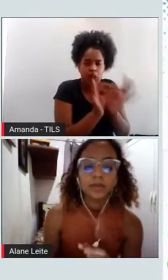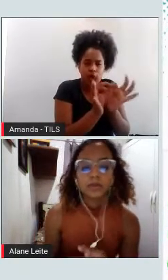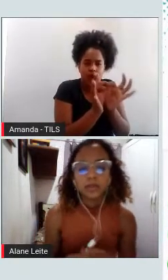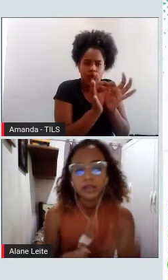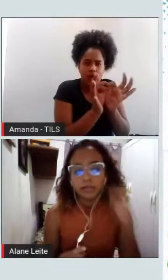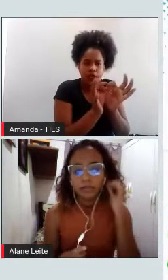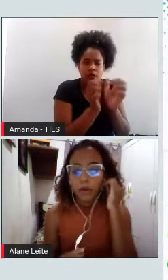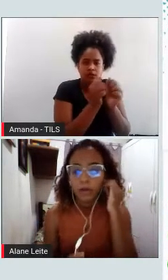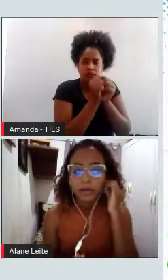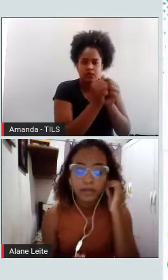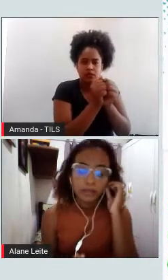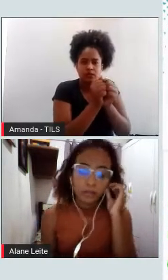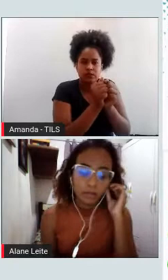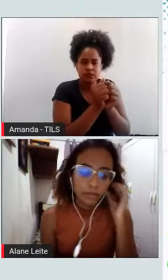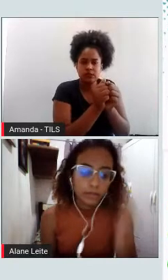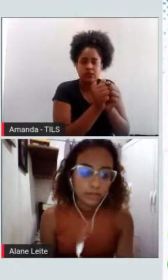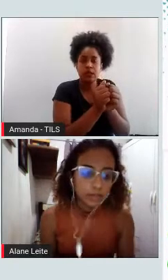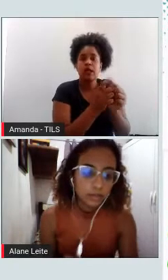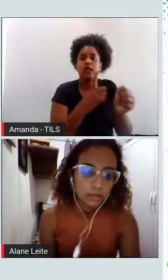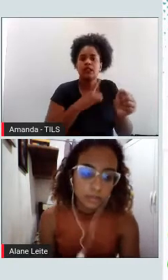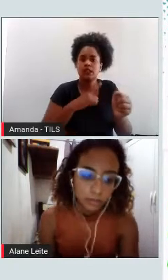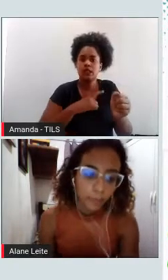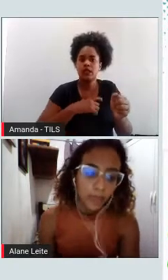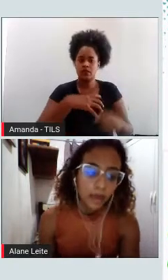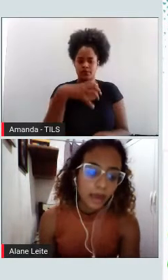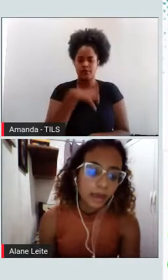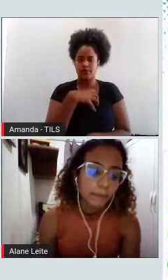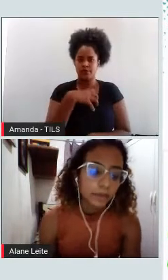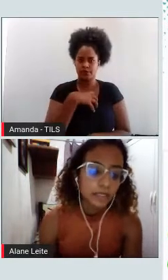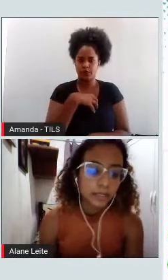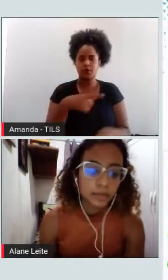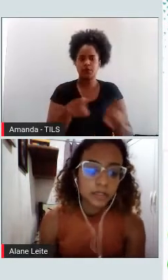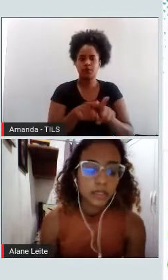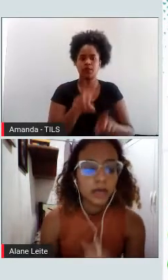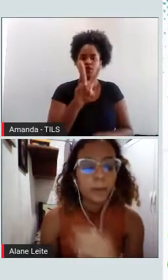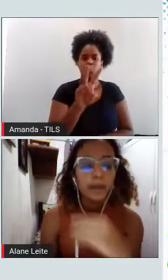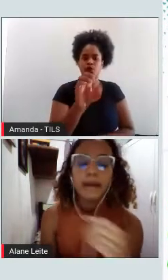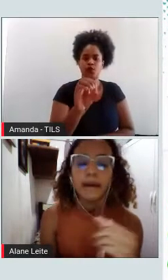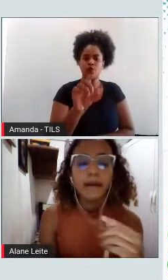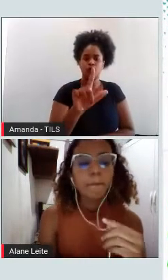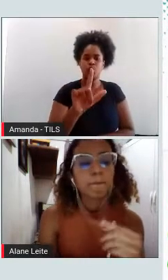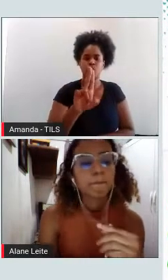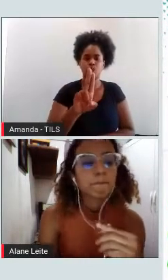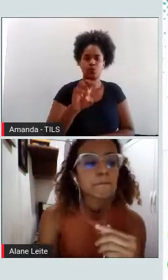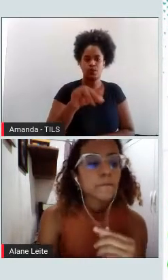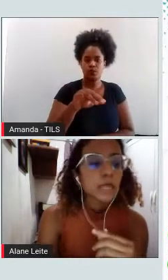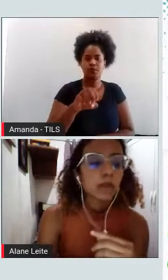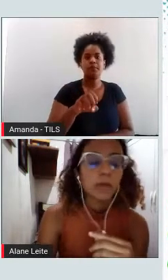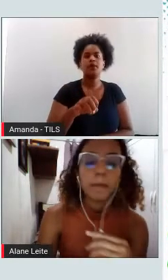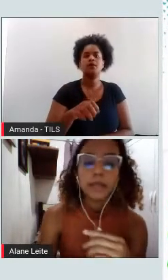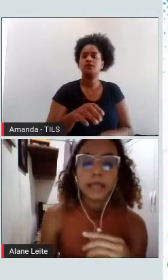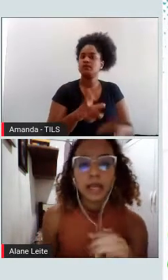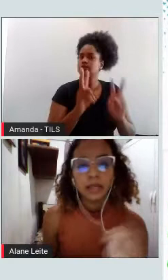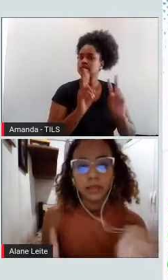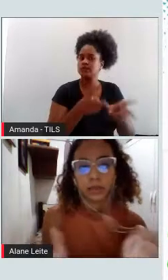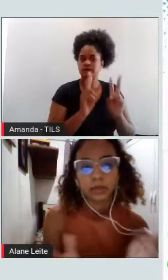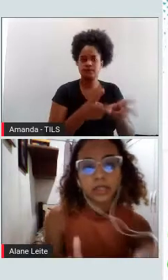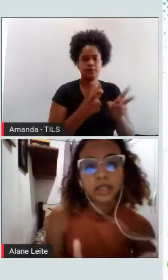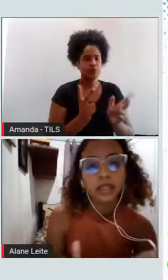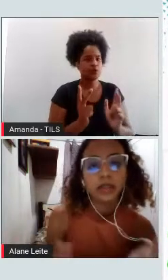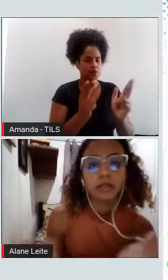Elas vão possuir forma e volumes fixos. Aí, por exemplo, se eu pegar uma